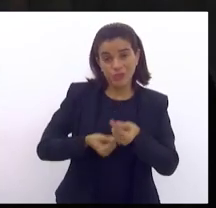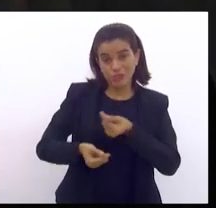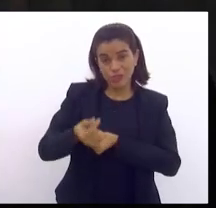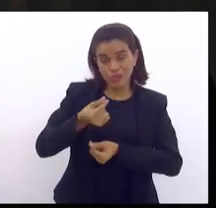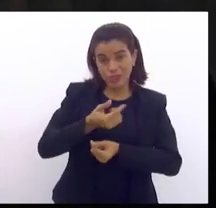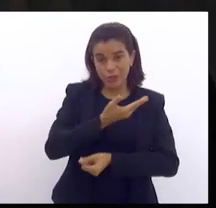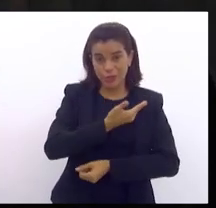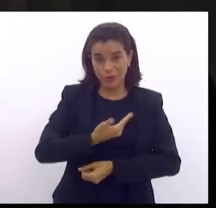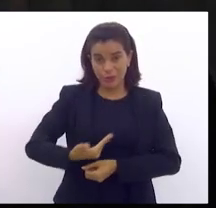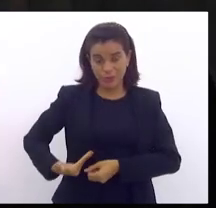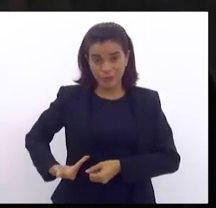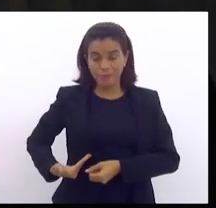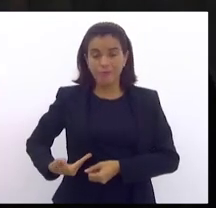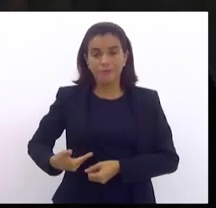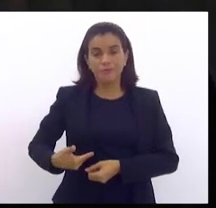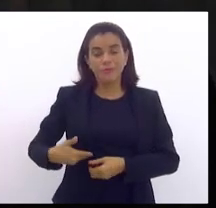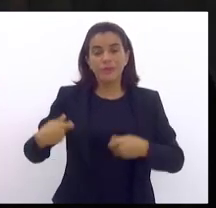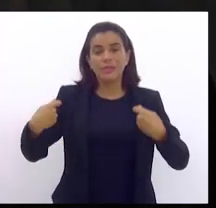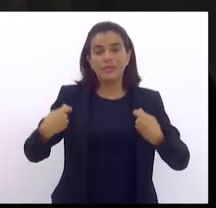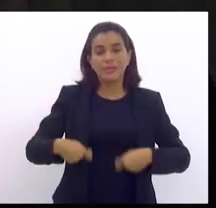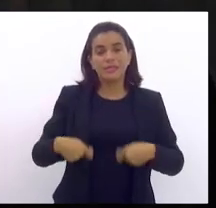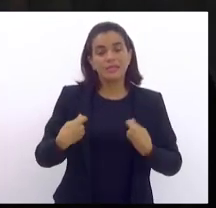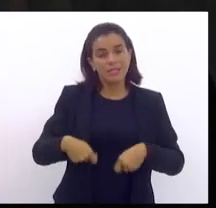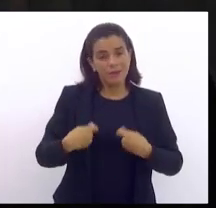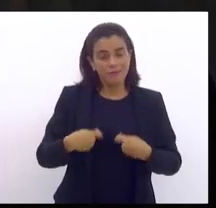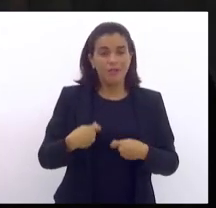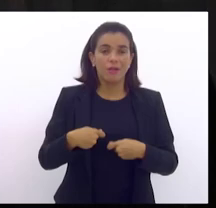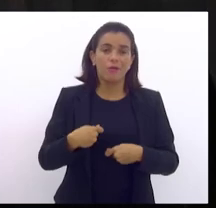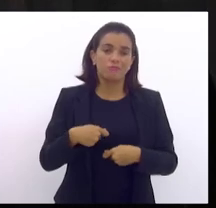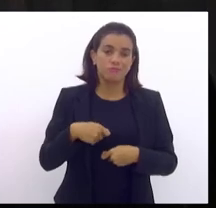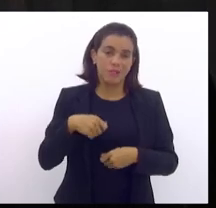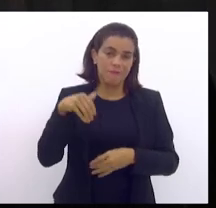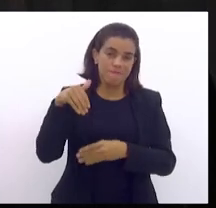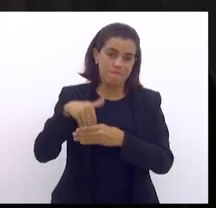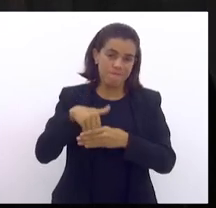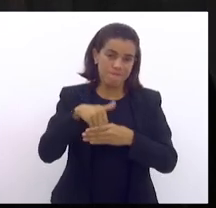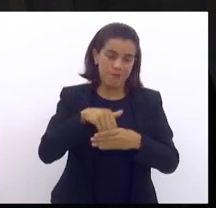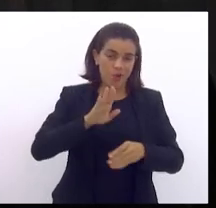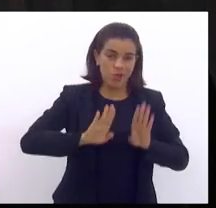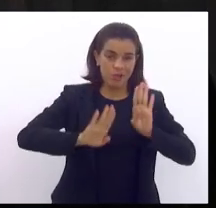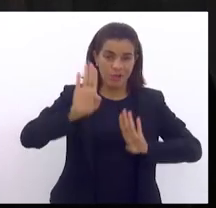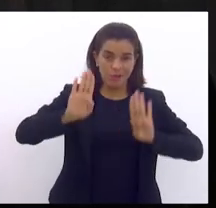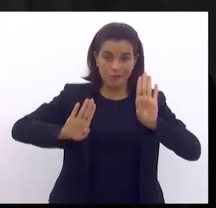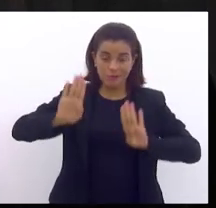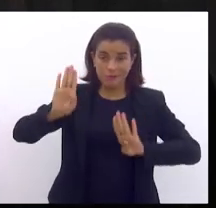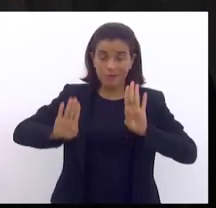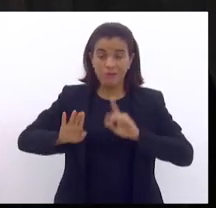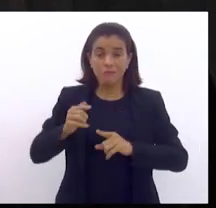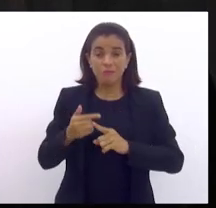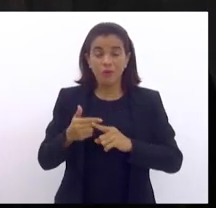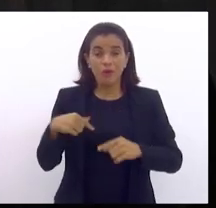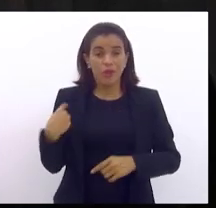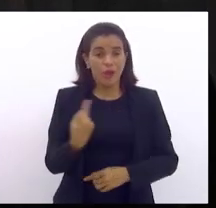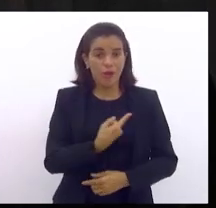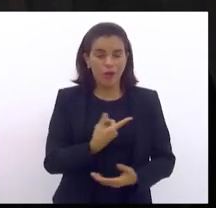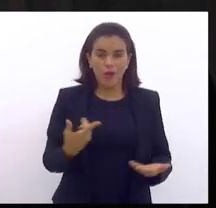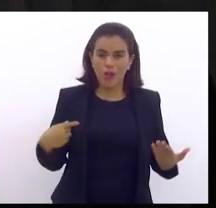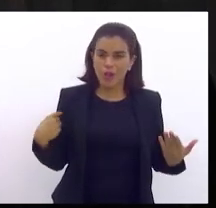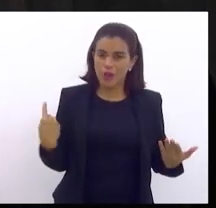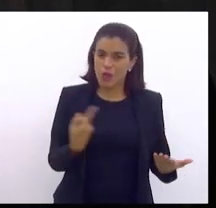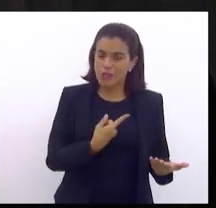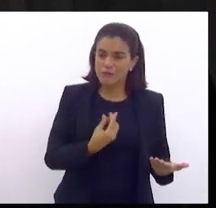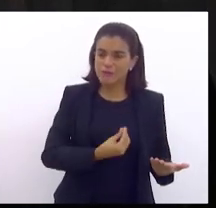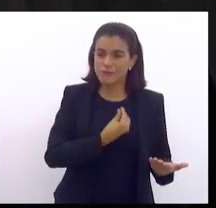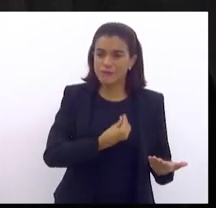públicas deverão ocorrer. porque nós estamos vivendo